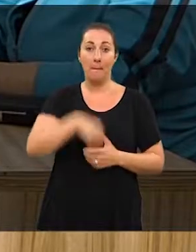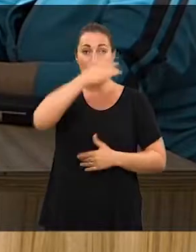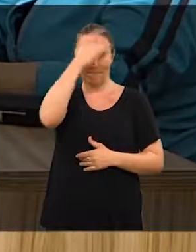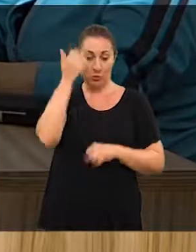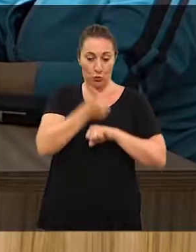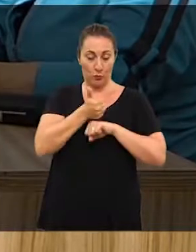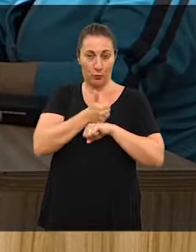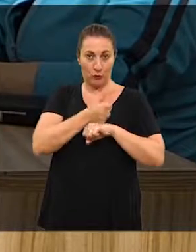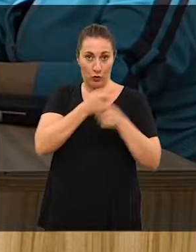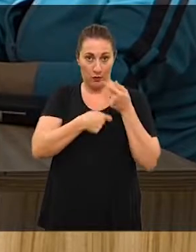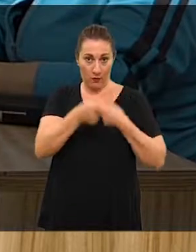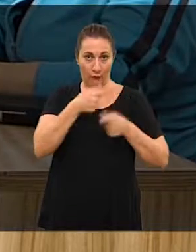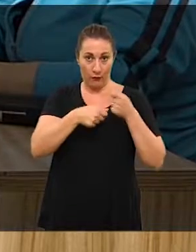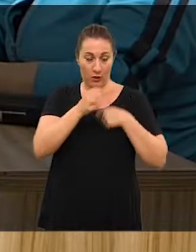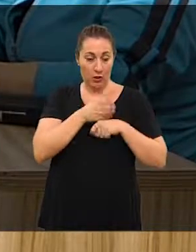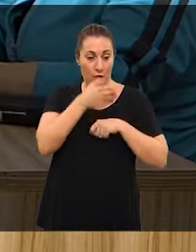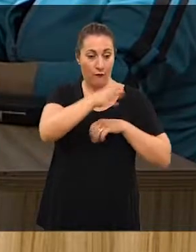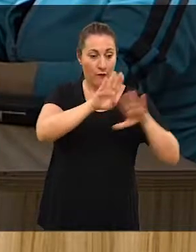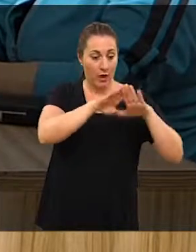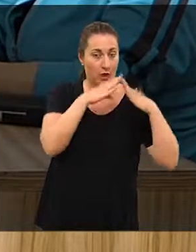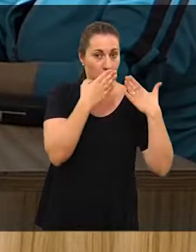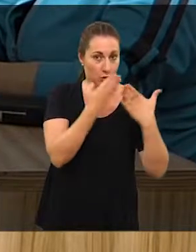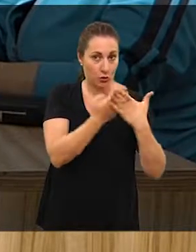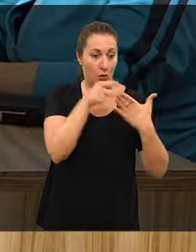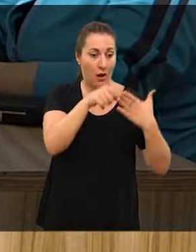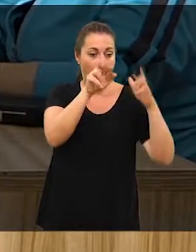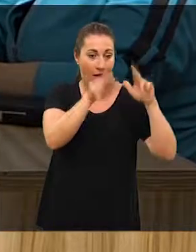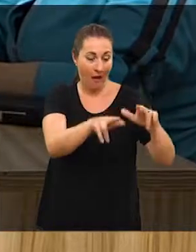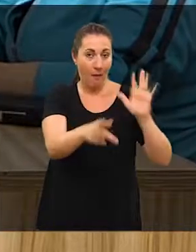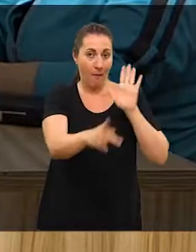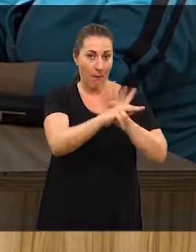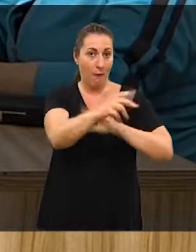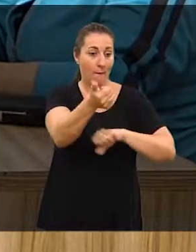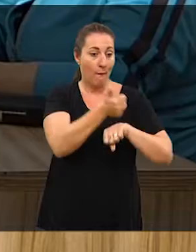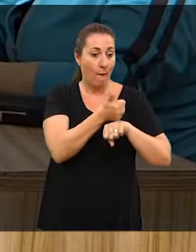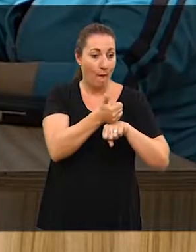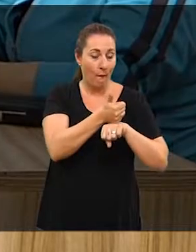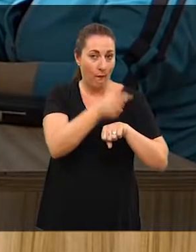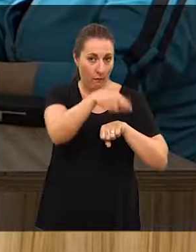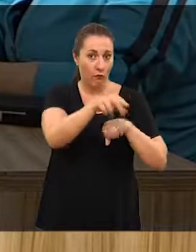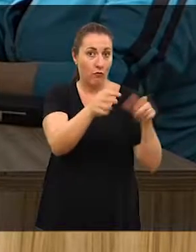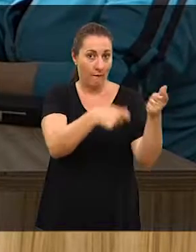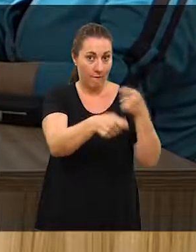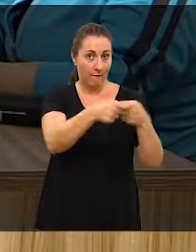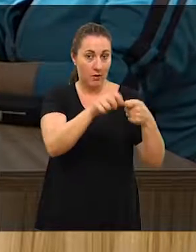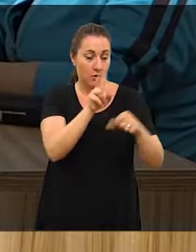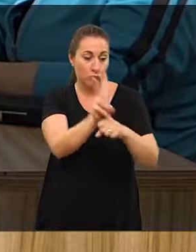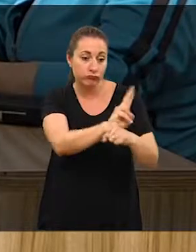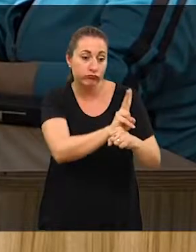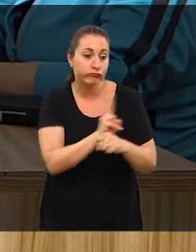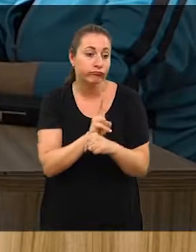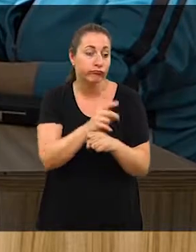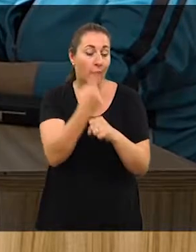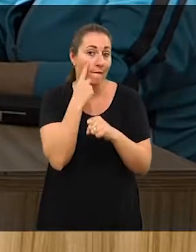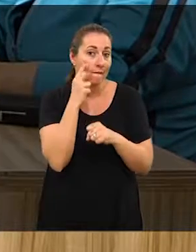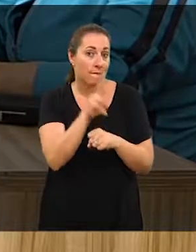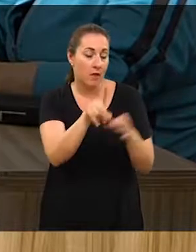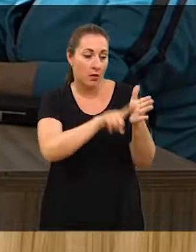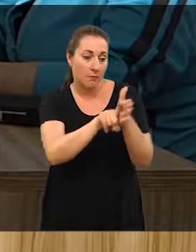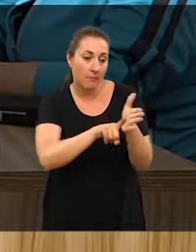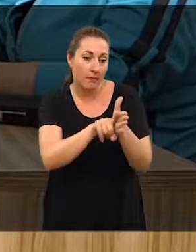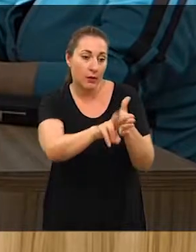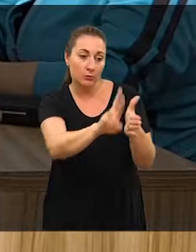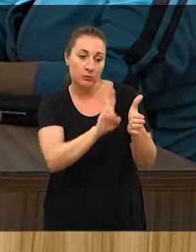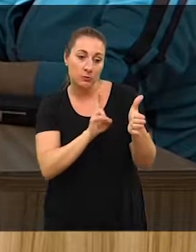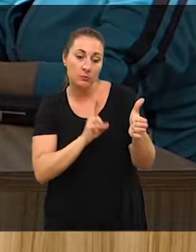do financeiro, ela vai entrar na escola, quer saber se o financeiro está funcionando. Como que ela vai avaliar? Ela vai pegar o questionário que